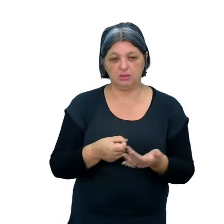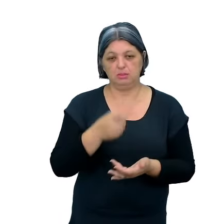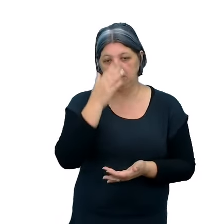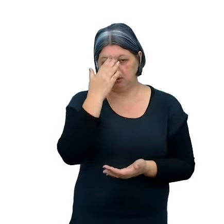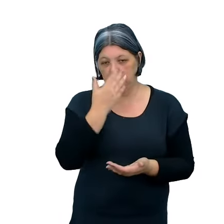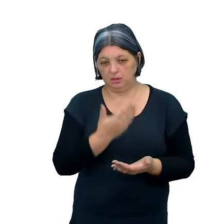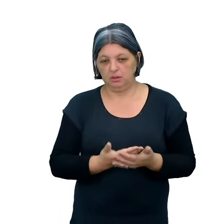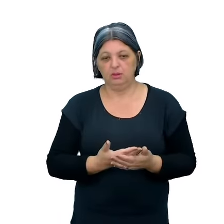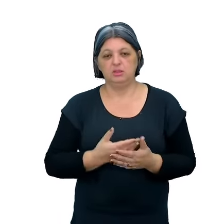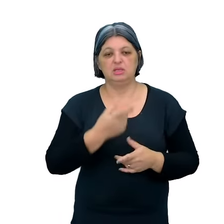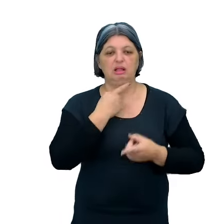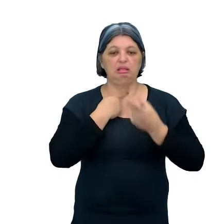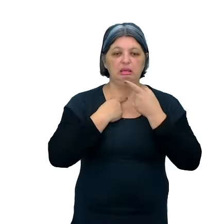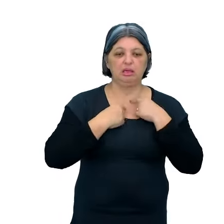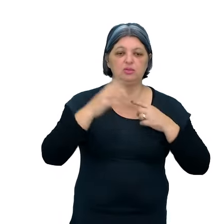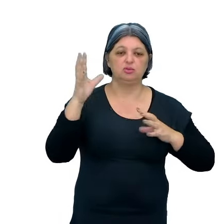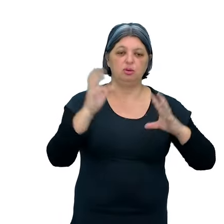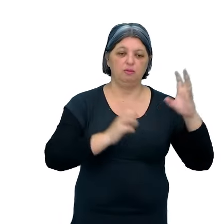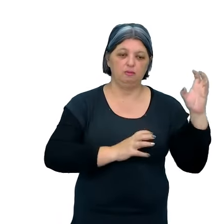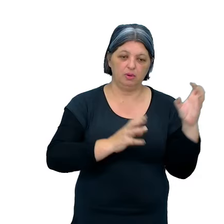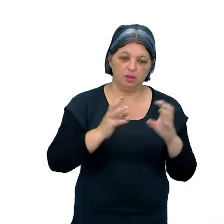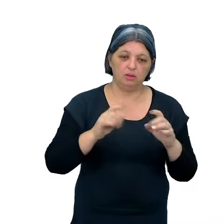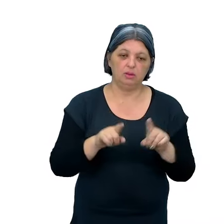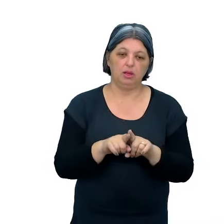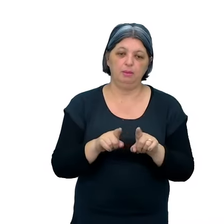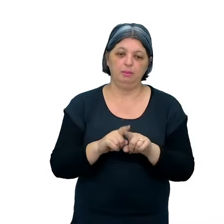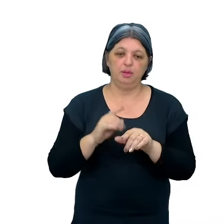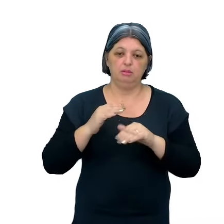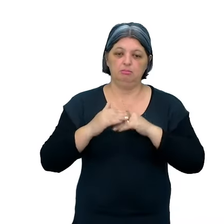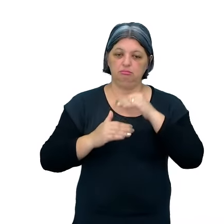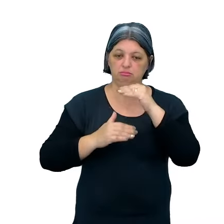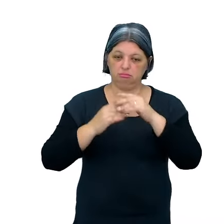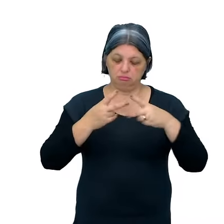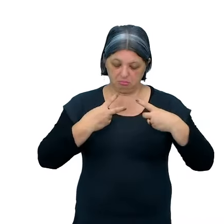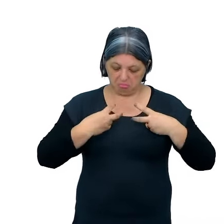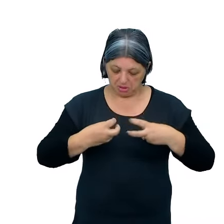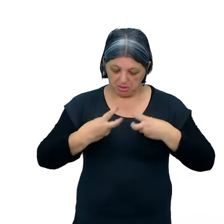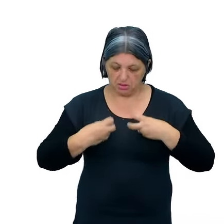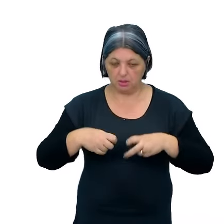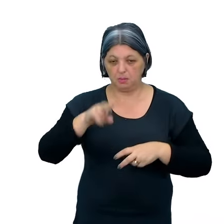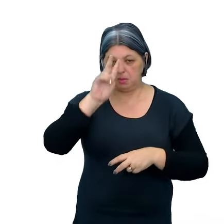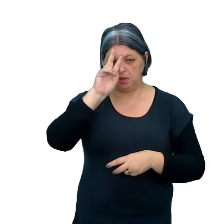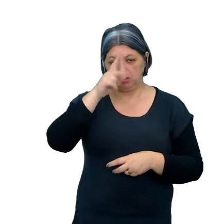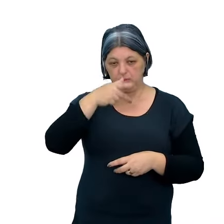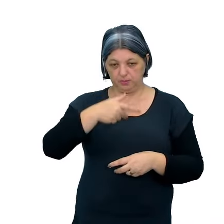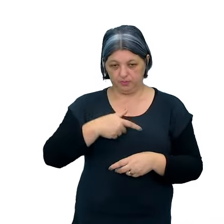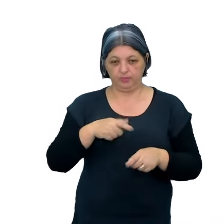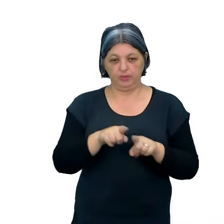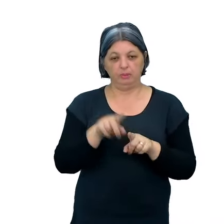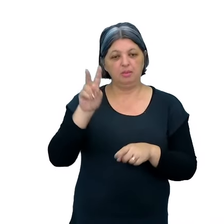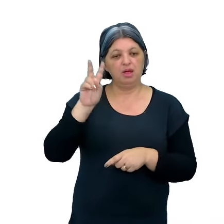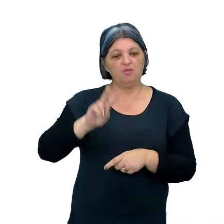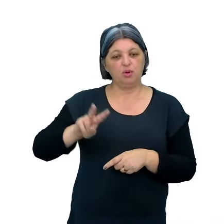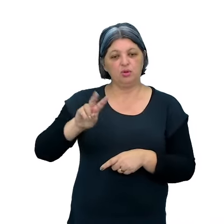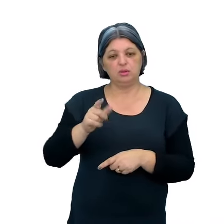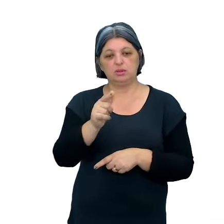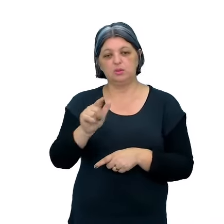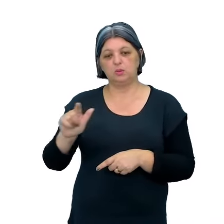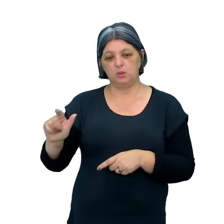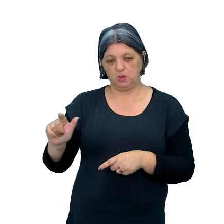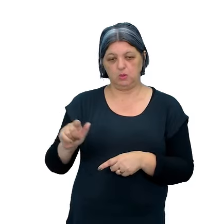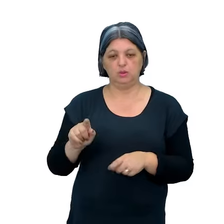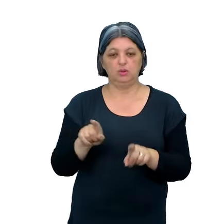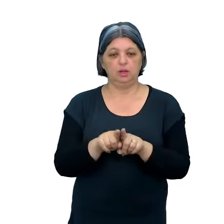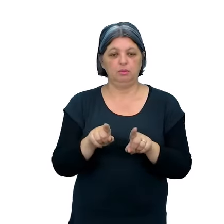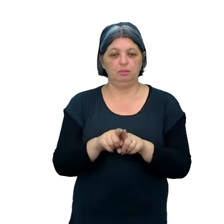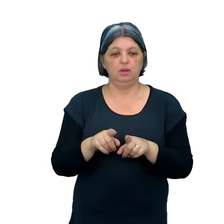desejos, conflitos, permite a construção de si próprio, né, de si mesmo, e a valorização do outro,